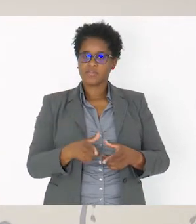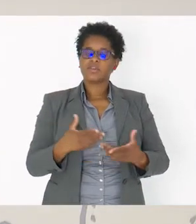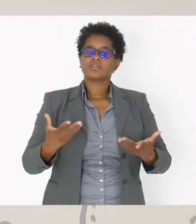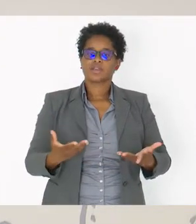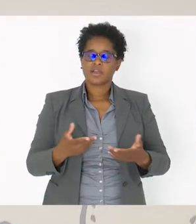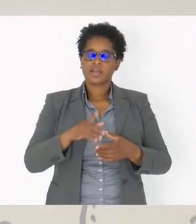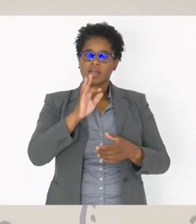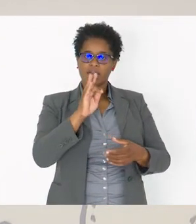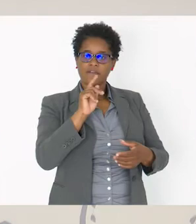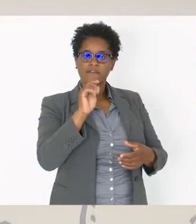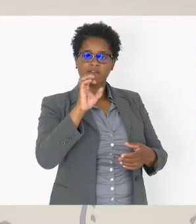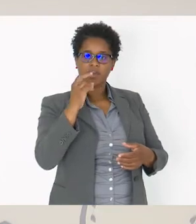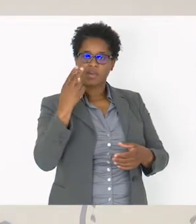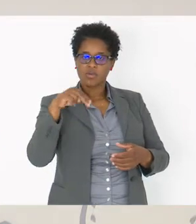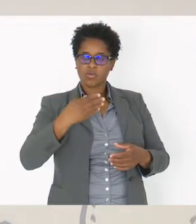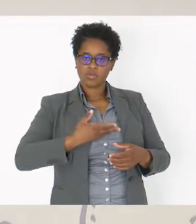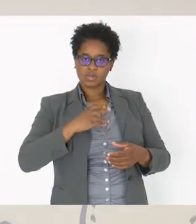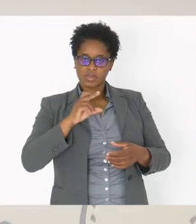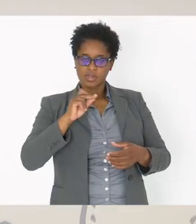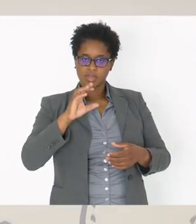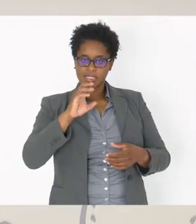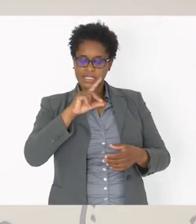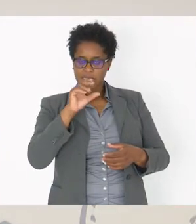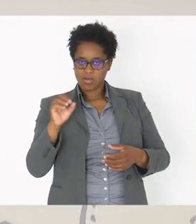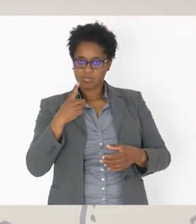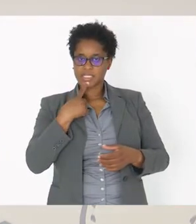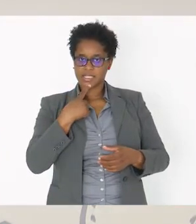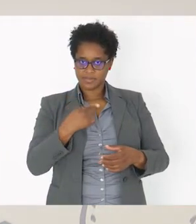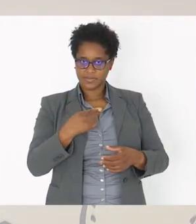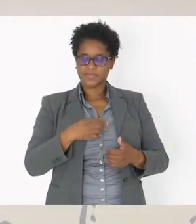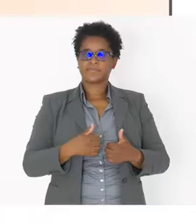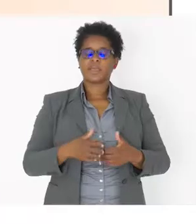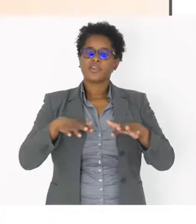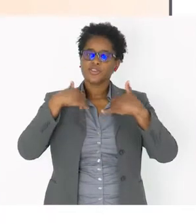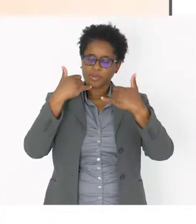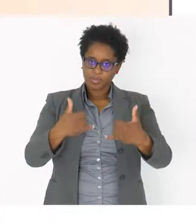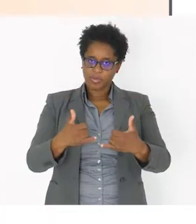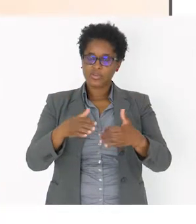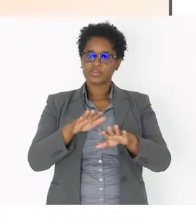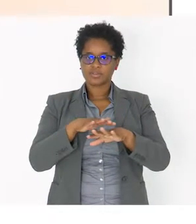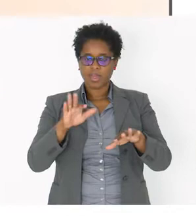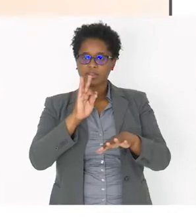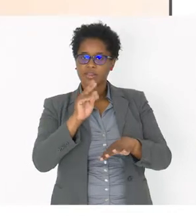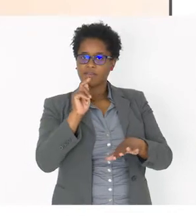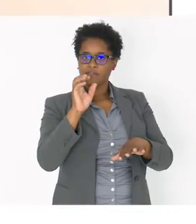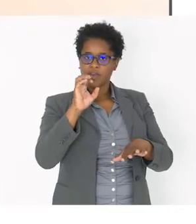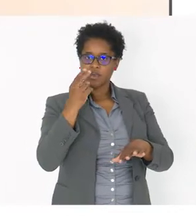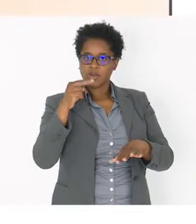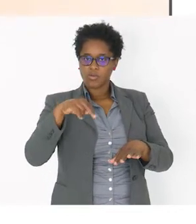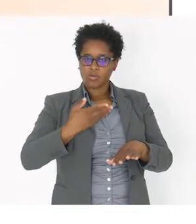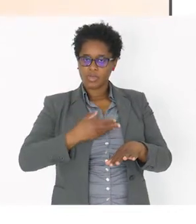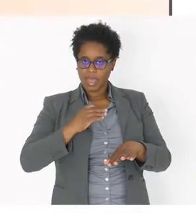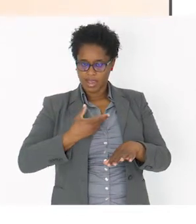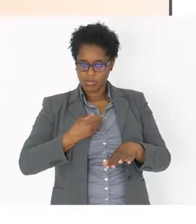da fecundação. Certo? Depois de fecundado,